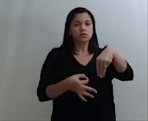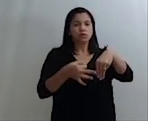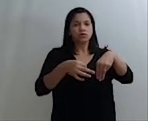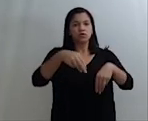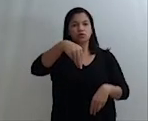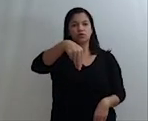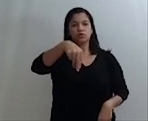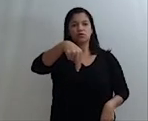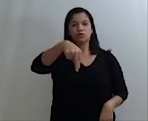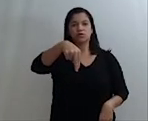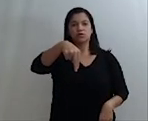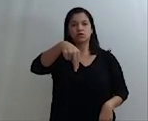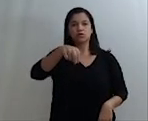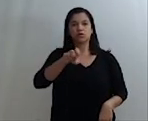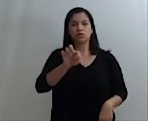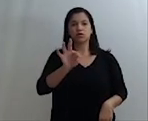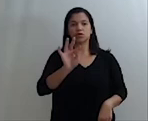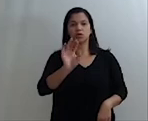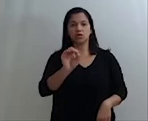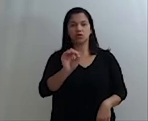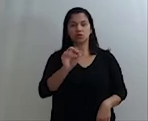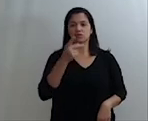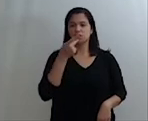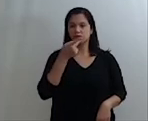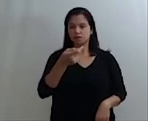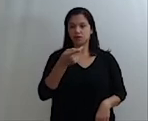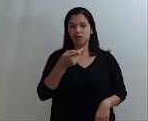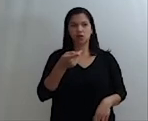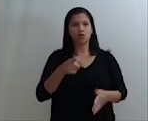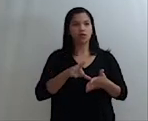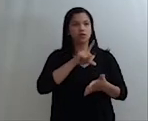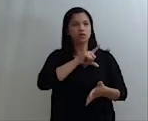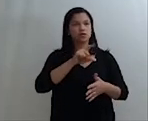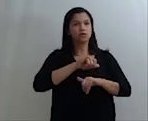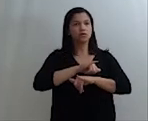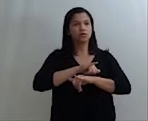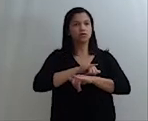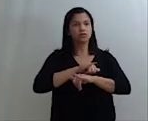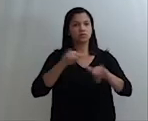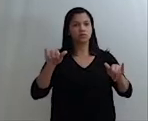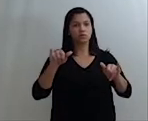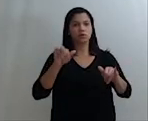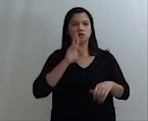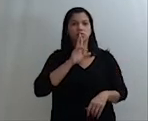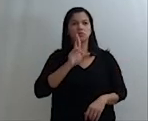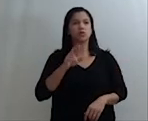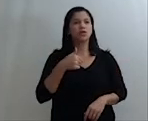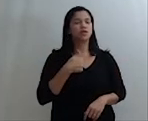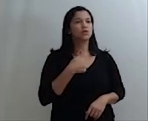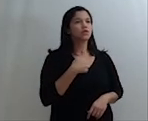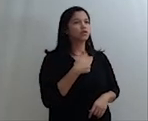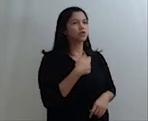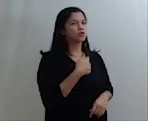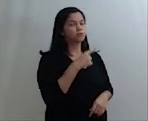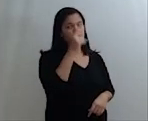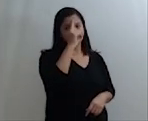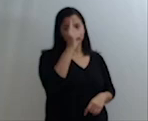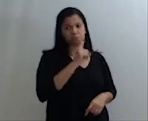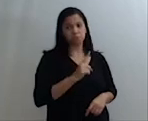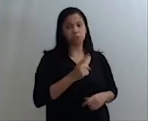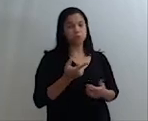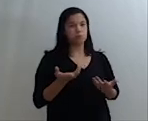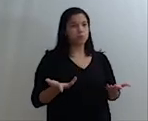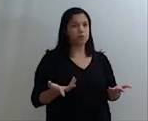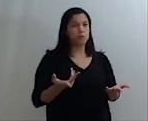ponderações eh na proclamação do resultado eh eu creio Senhor presidente que nem seria bem uma